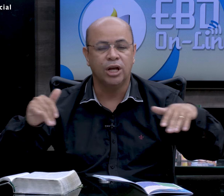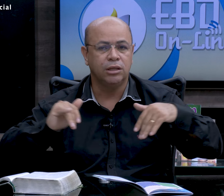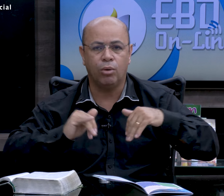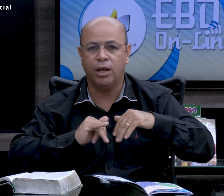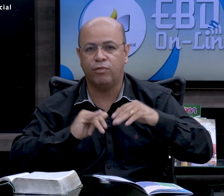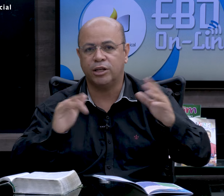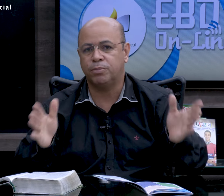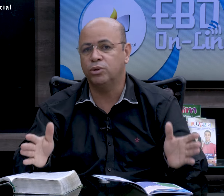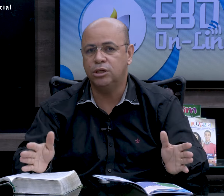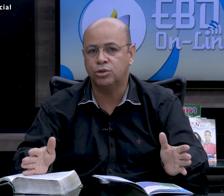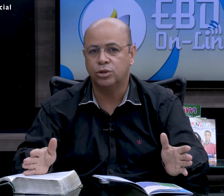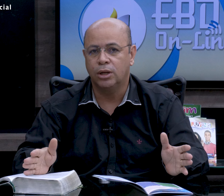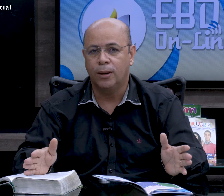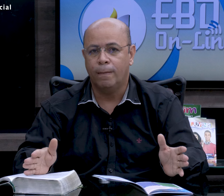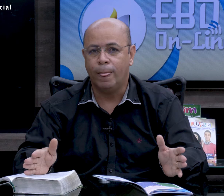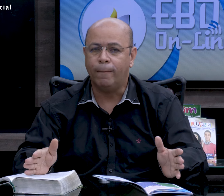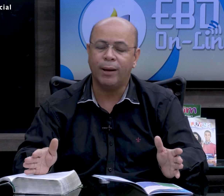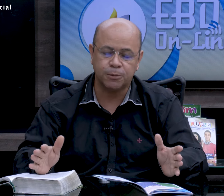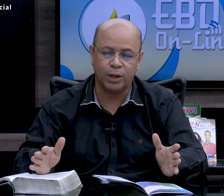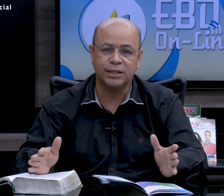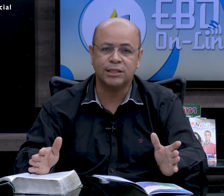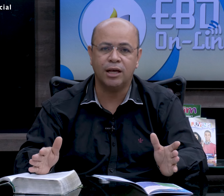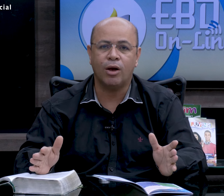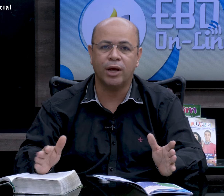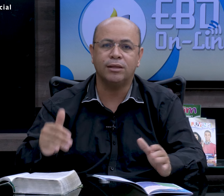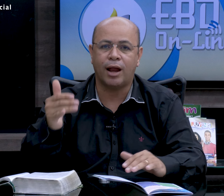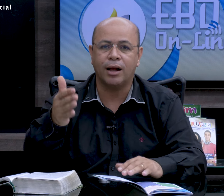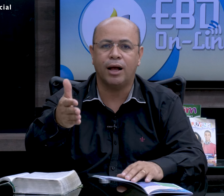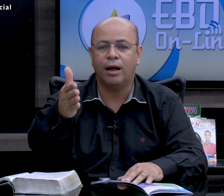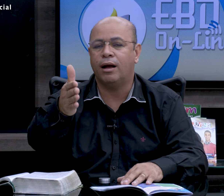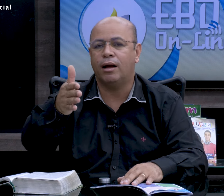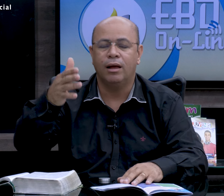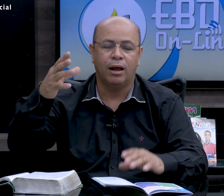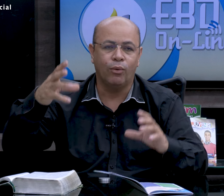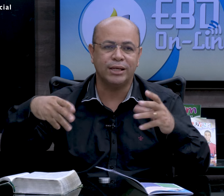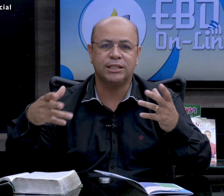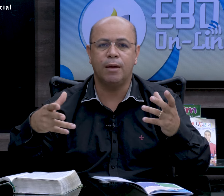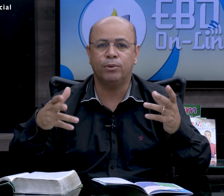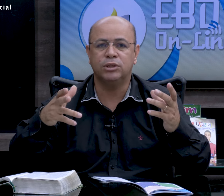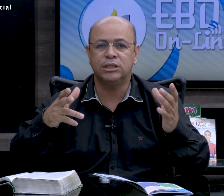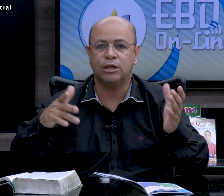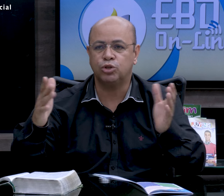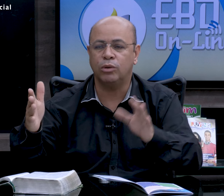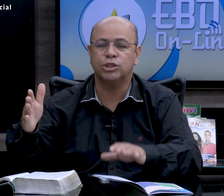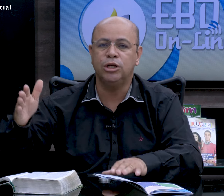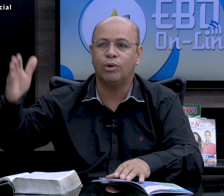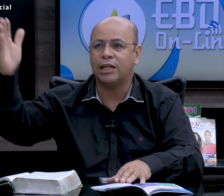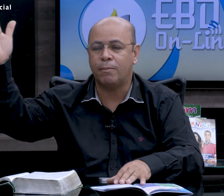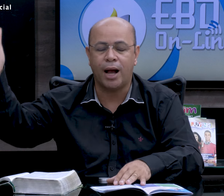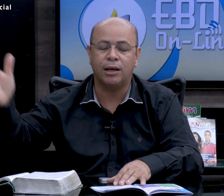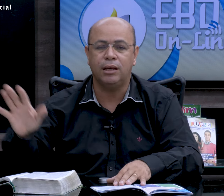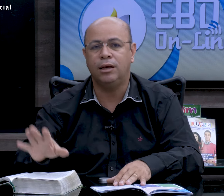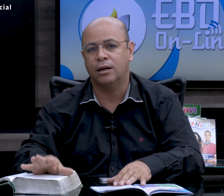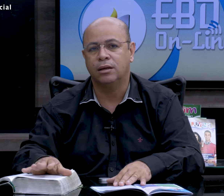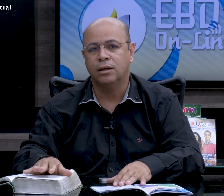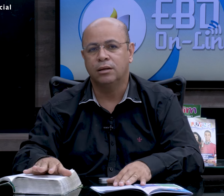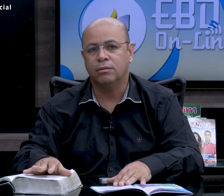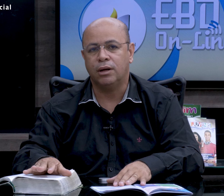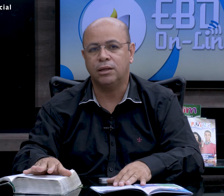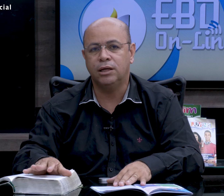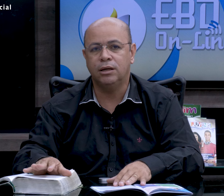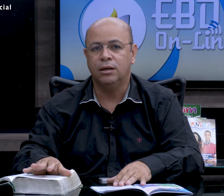milagres de alguém que faz prodígio Mas pode ser que alguém traga a a o exemplo de Seu Joãozinho lá da barraquinha